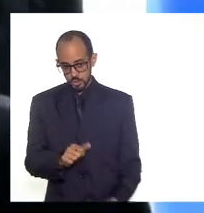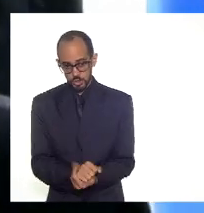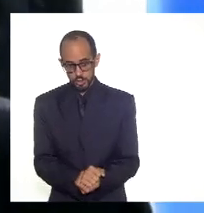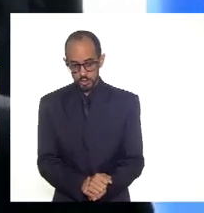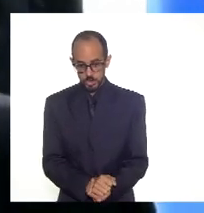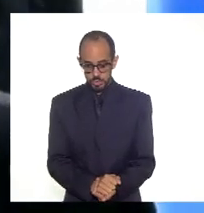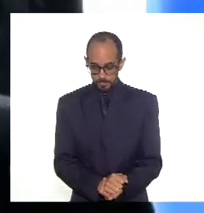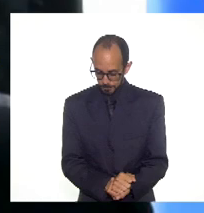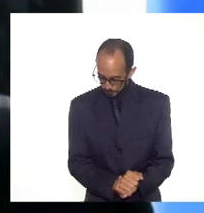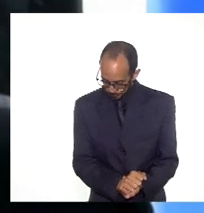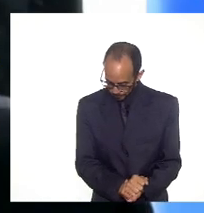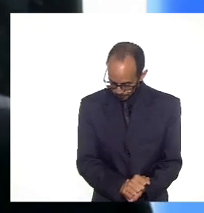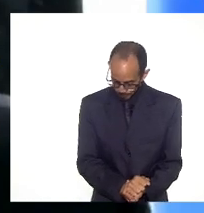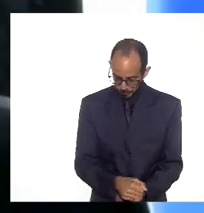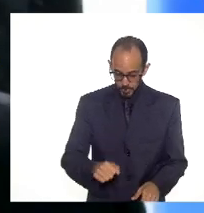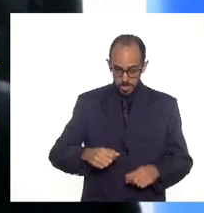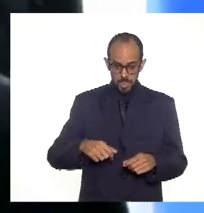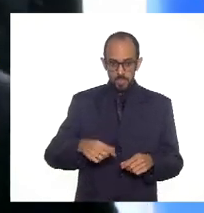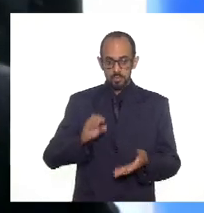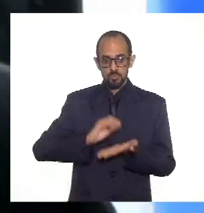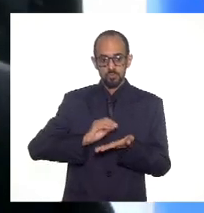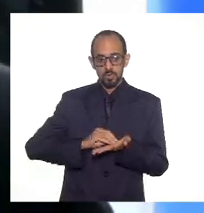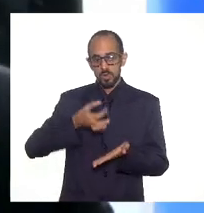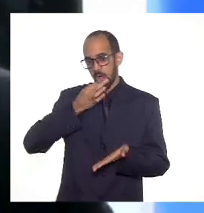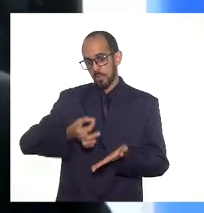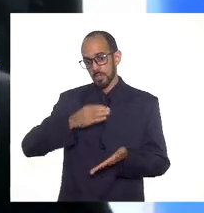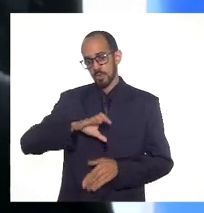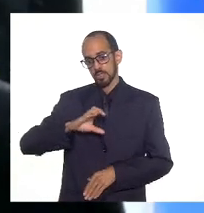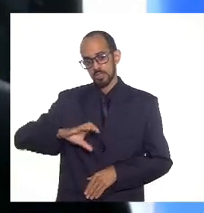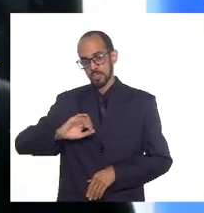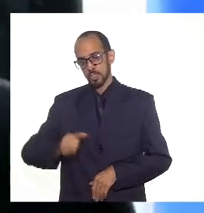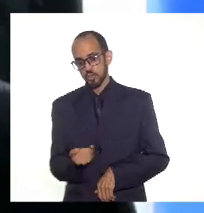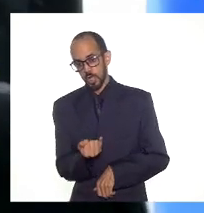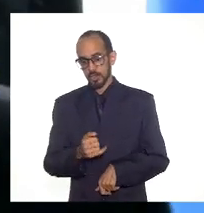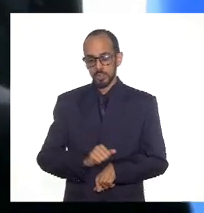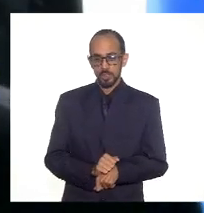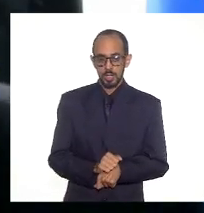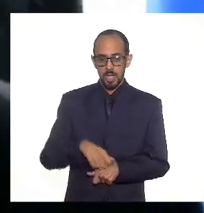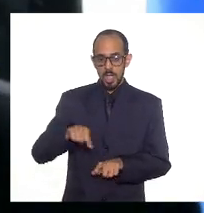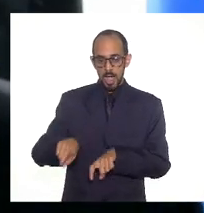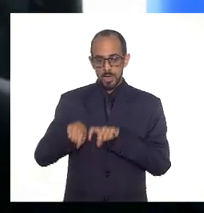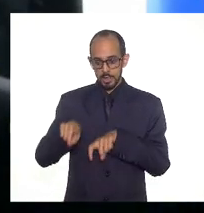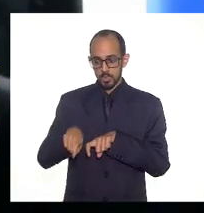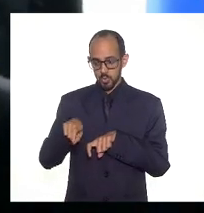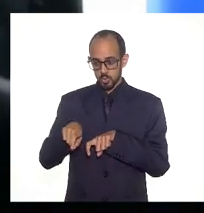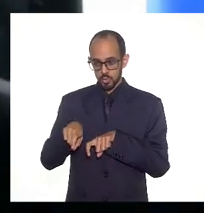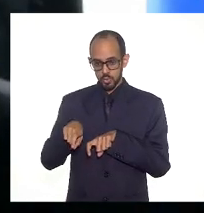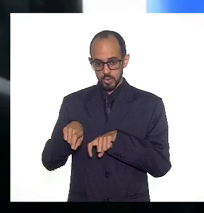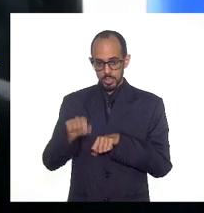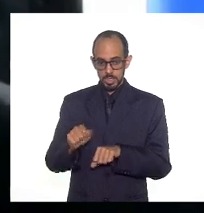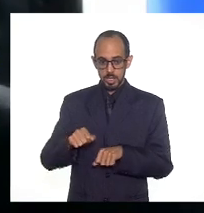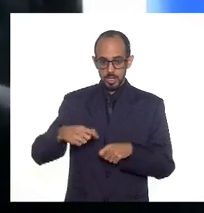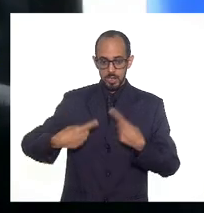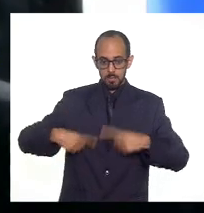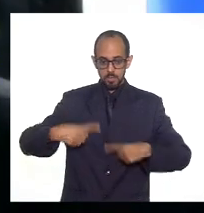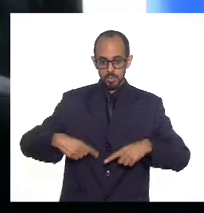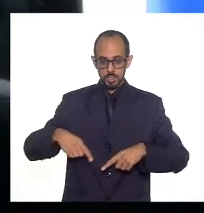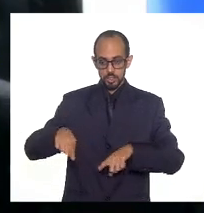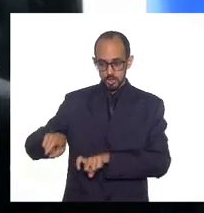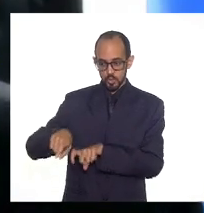que menciona, pendendo de pareceres das comissões de Constituição e Justiça, de Agricultura, Pecuária e Políticas